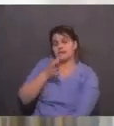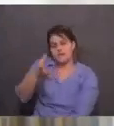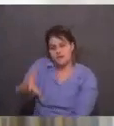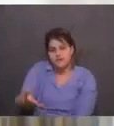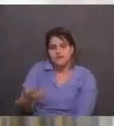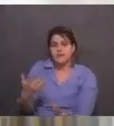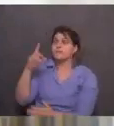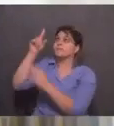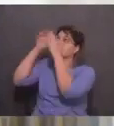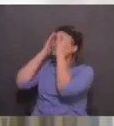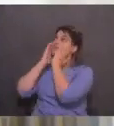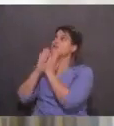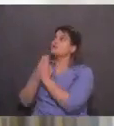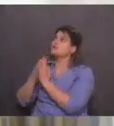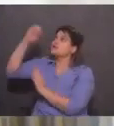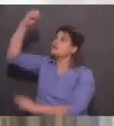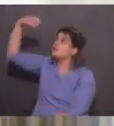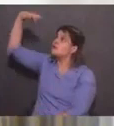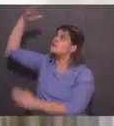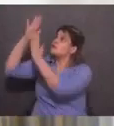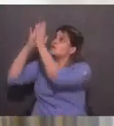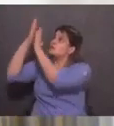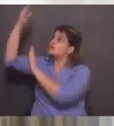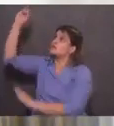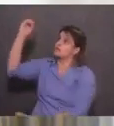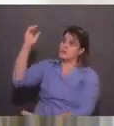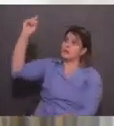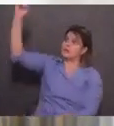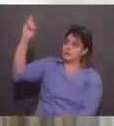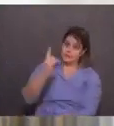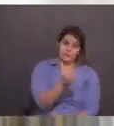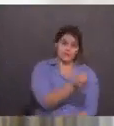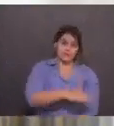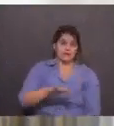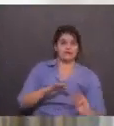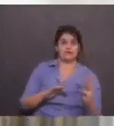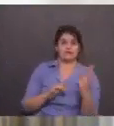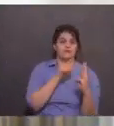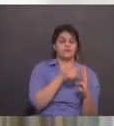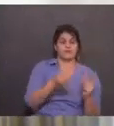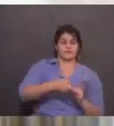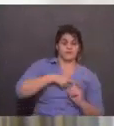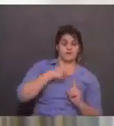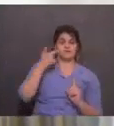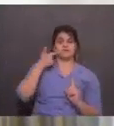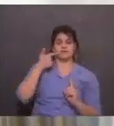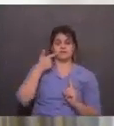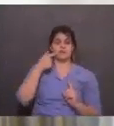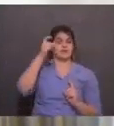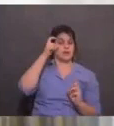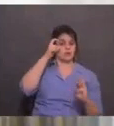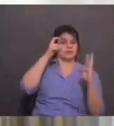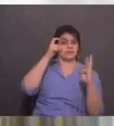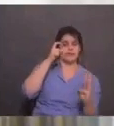de Deus, dirigiu aos pastorinhos, a Francisco, Jacinta e a Lúcia, dizendo que os